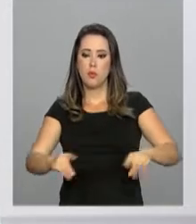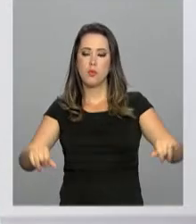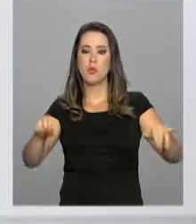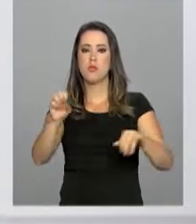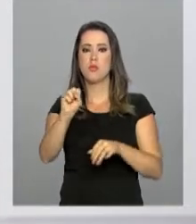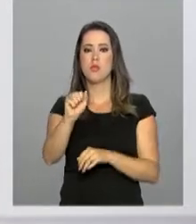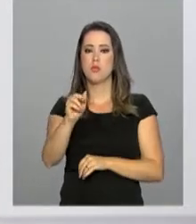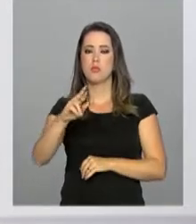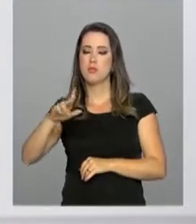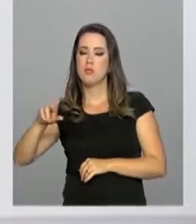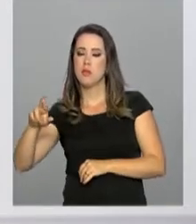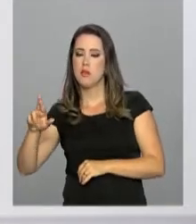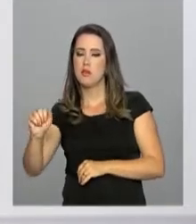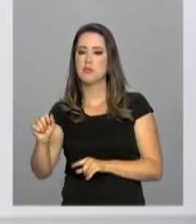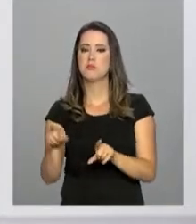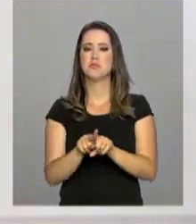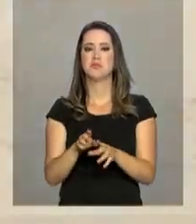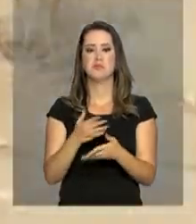vida das pessoas na região.